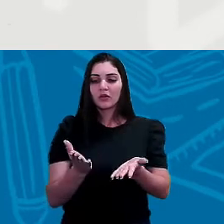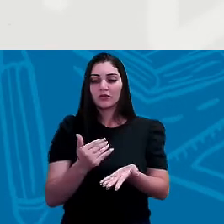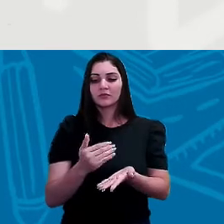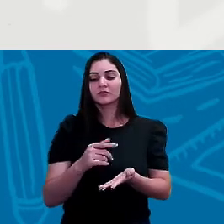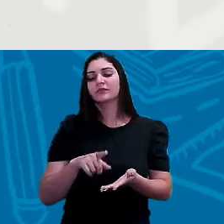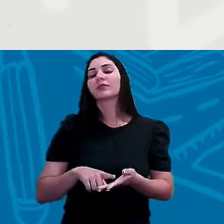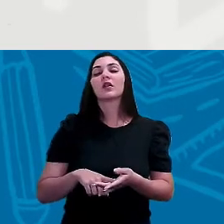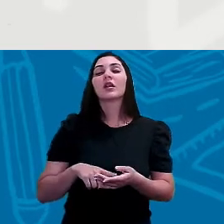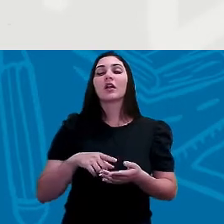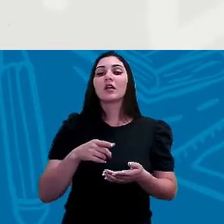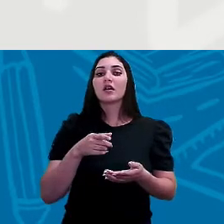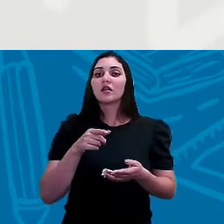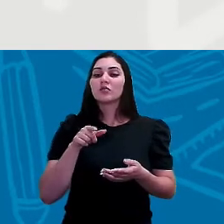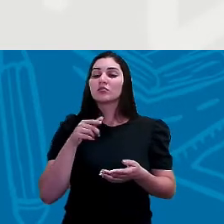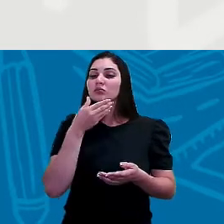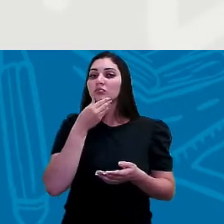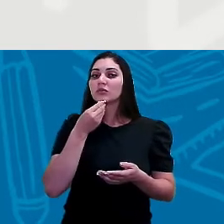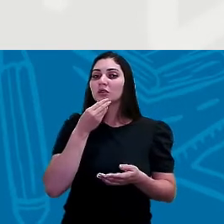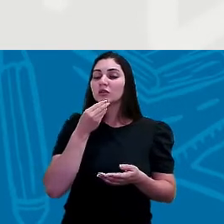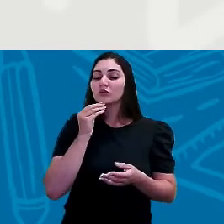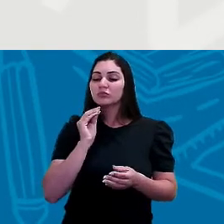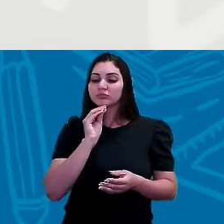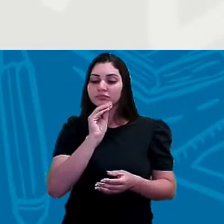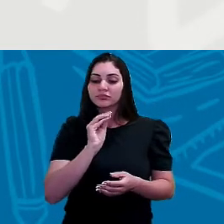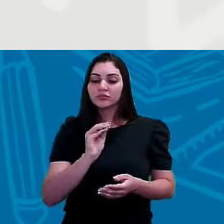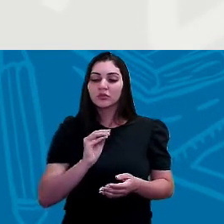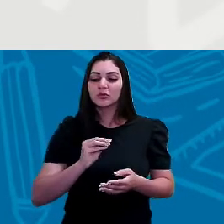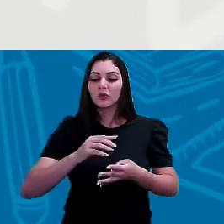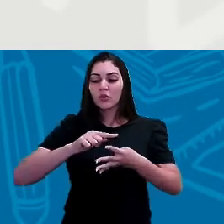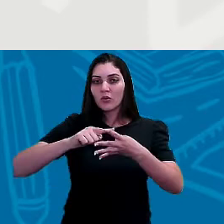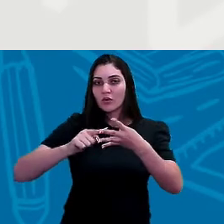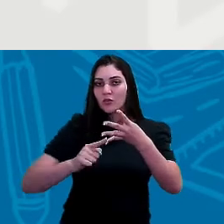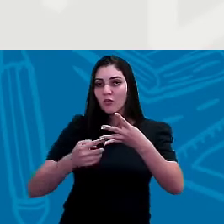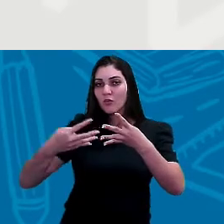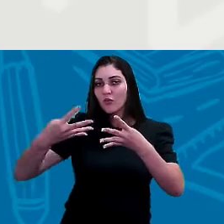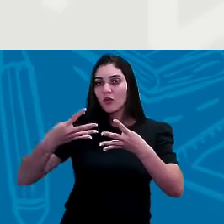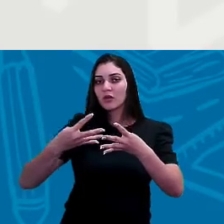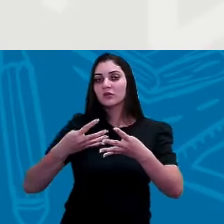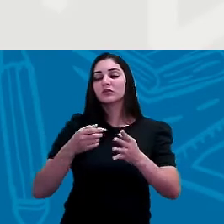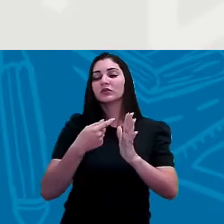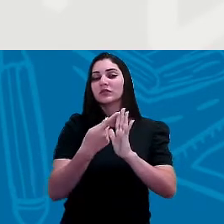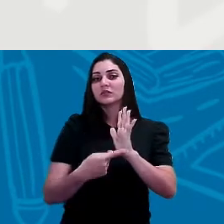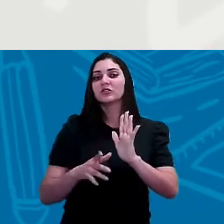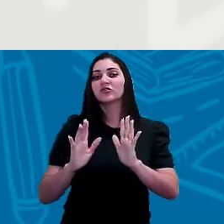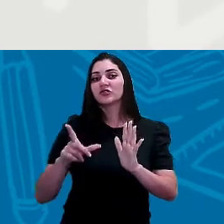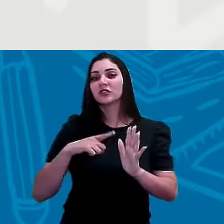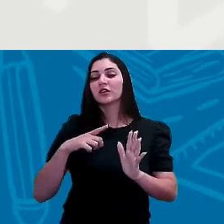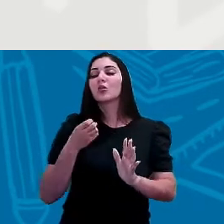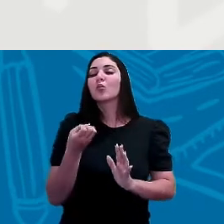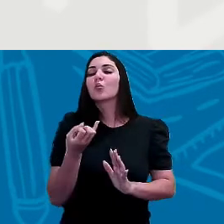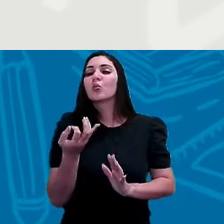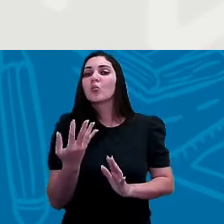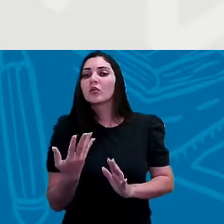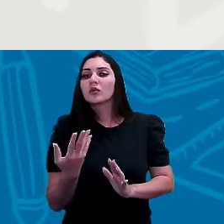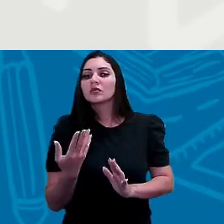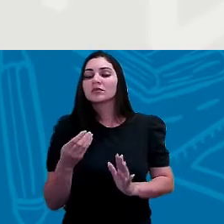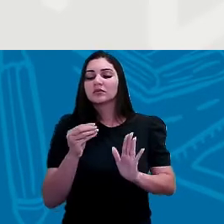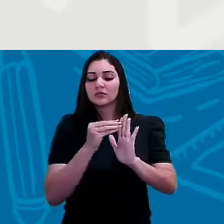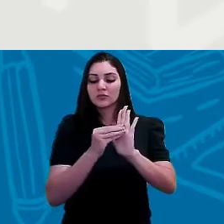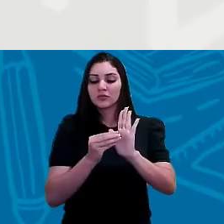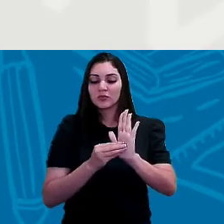da quantidade de figurinhas que possui. Quantas figurinhas ele já colocou nessa pasta?